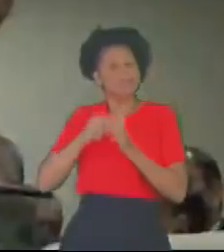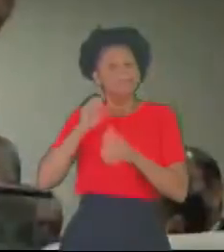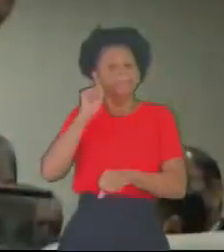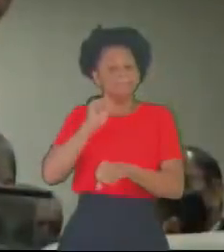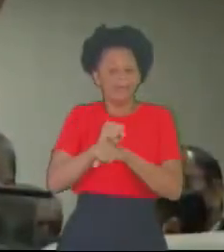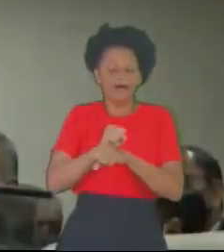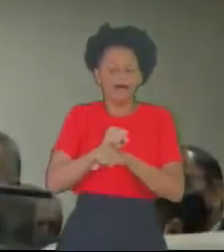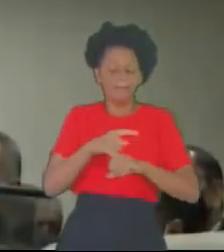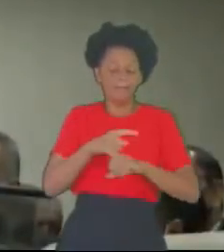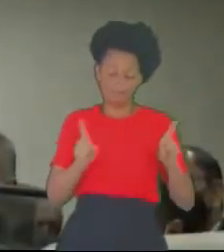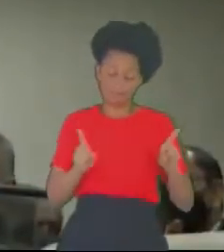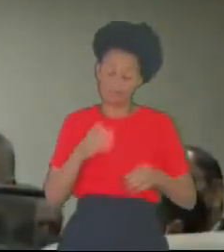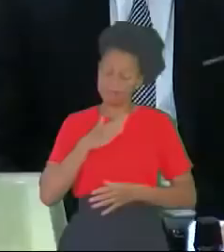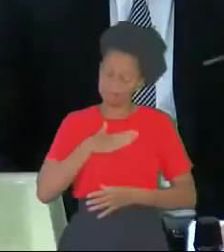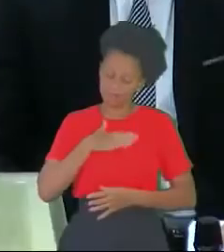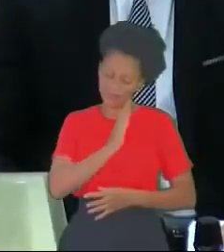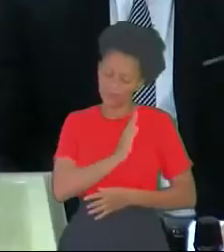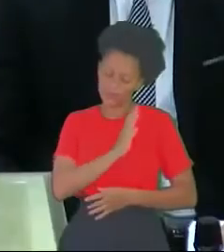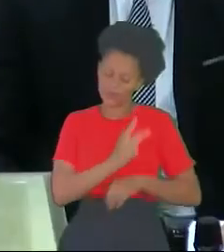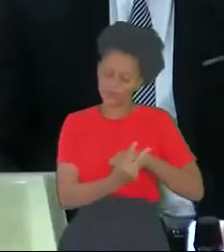irmãos? Velava.